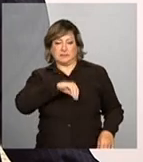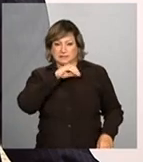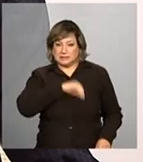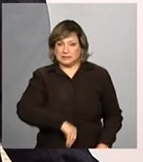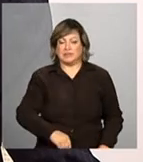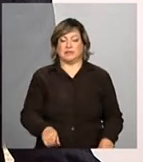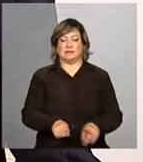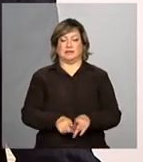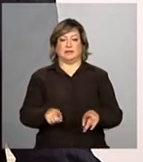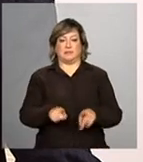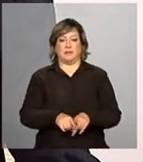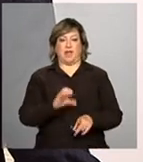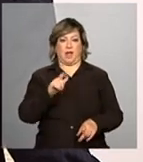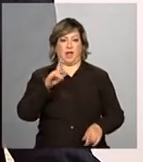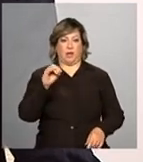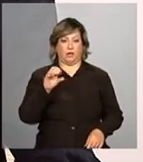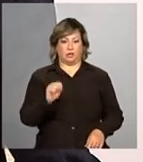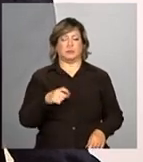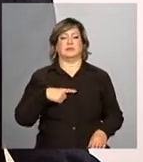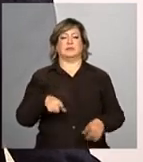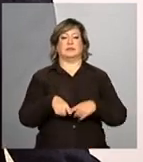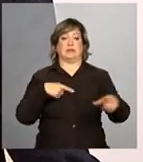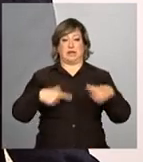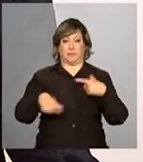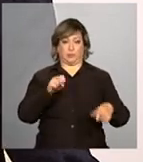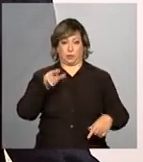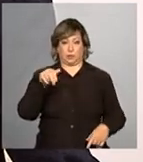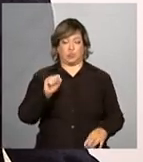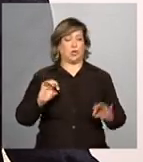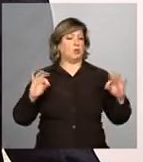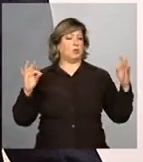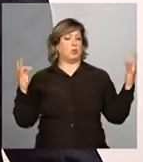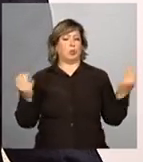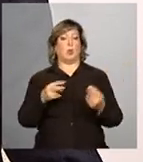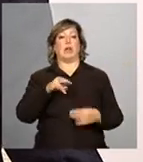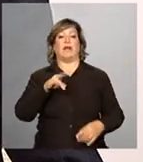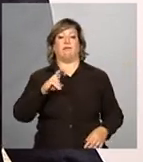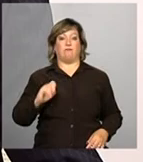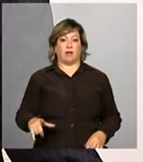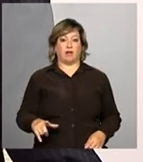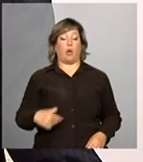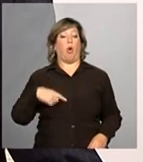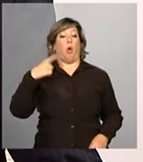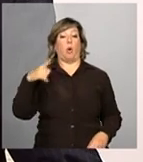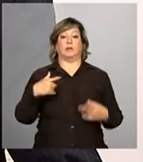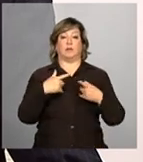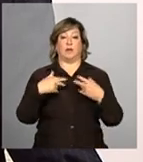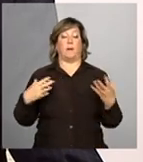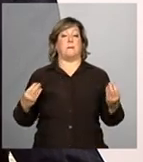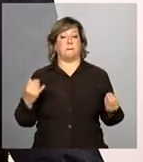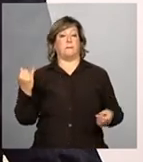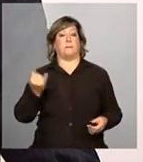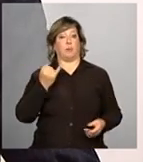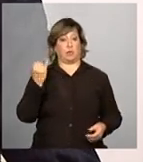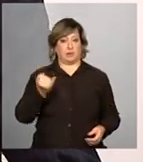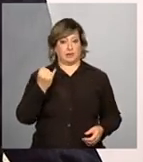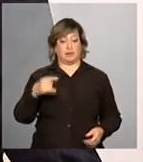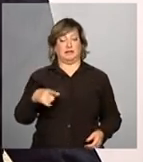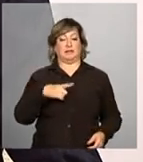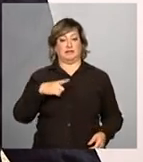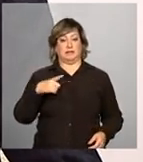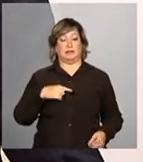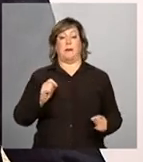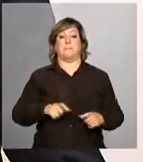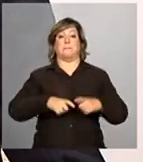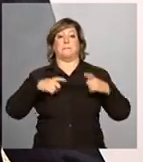para os trabalhadores do suas de todos os livros né e uma outra coisa que é muito importante e que Simone que você coloca